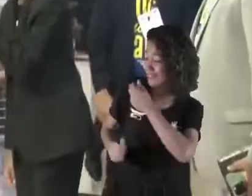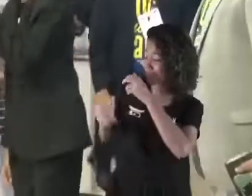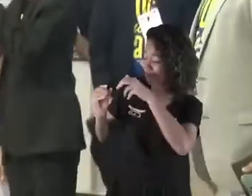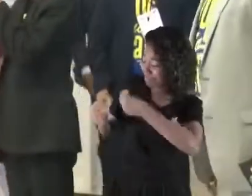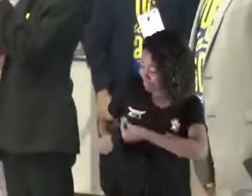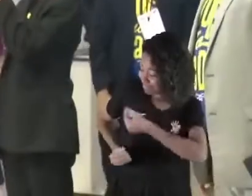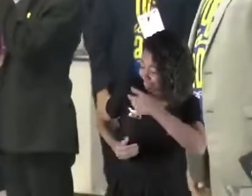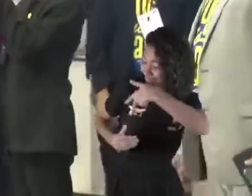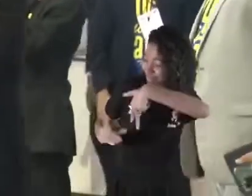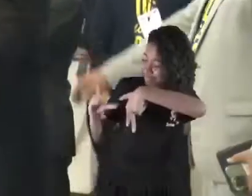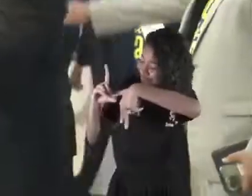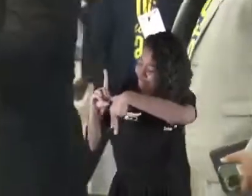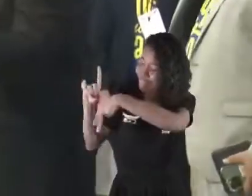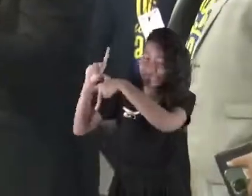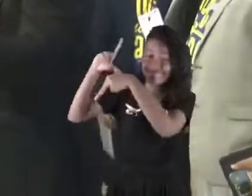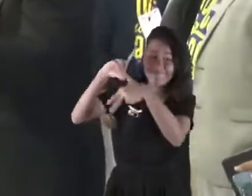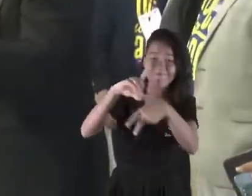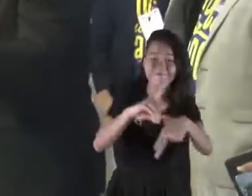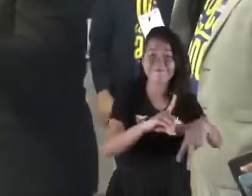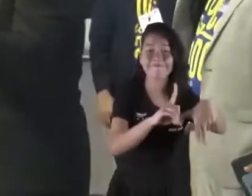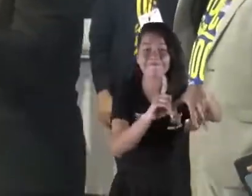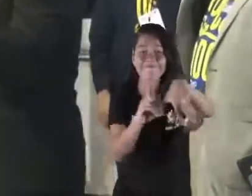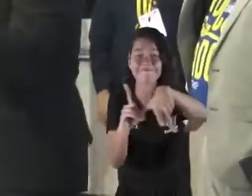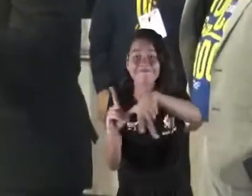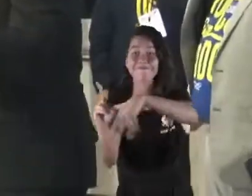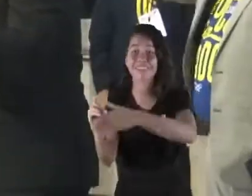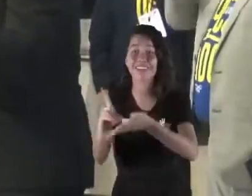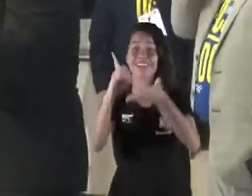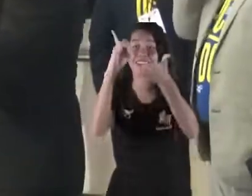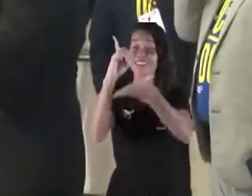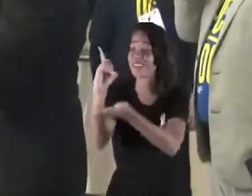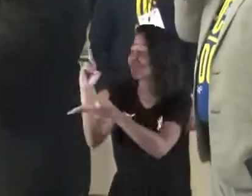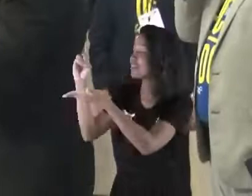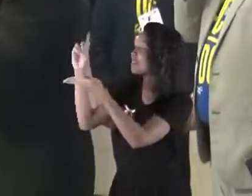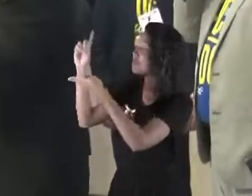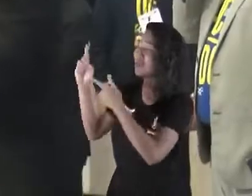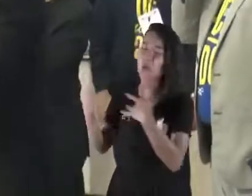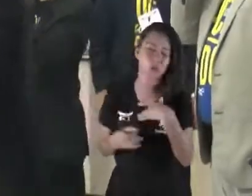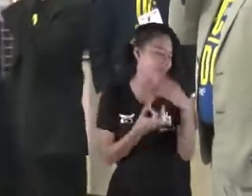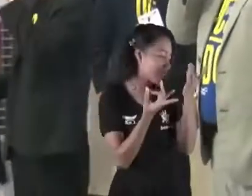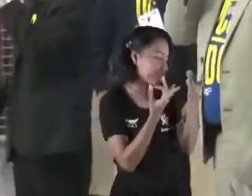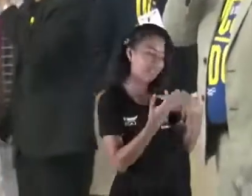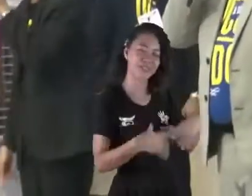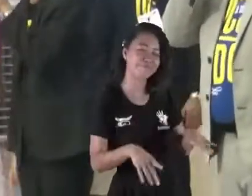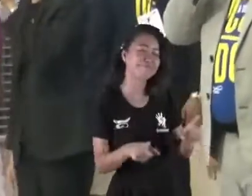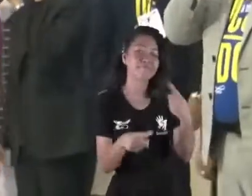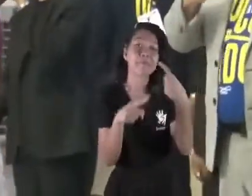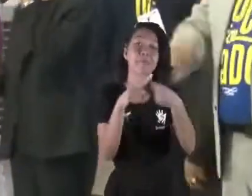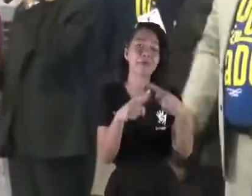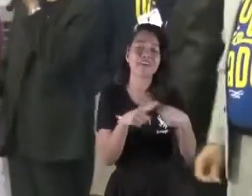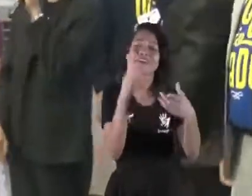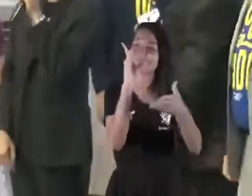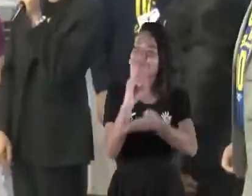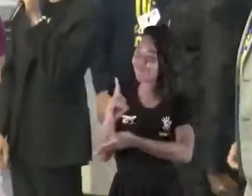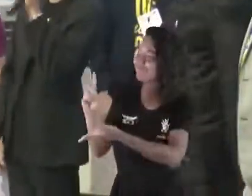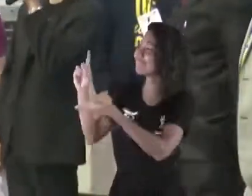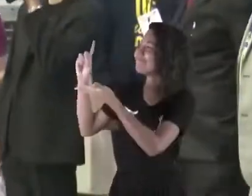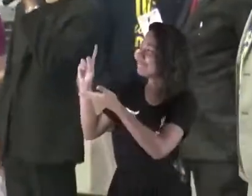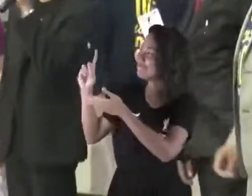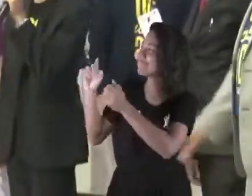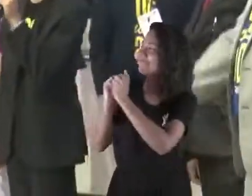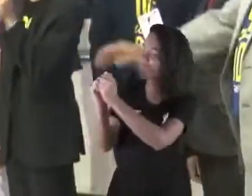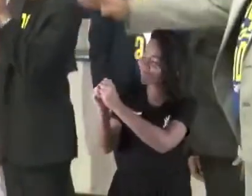eu não parei. Vem. Venham todos. Venham todos. Eu não desisti. É por causa